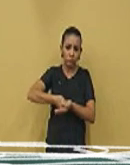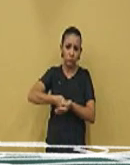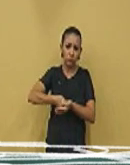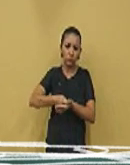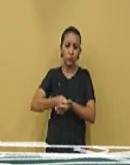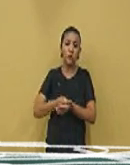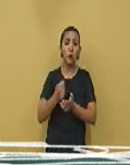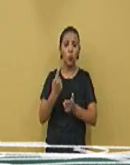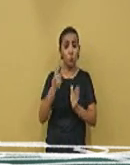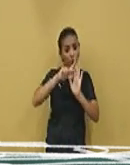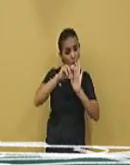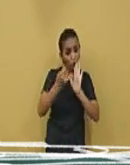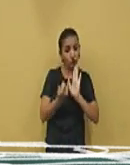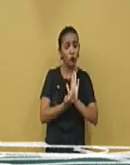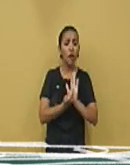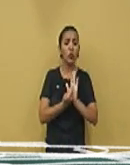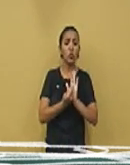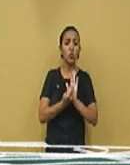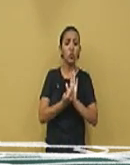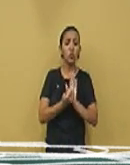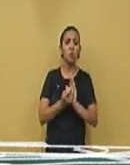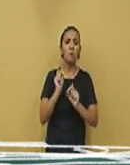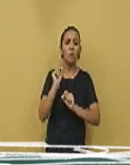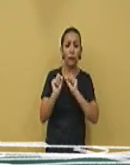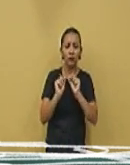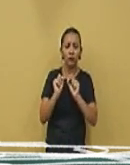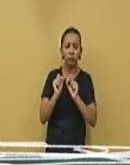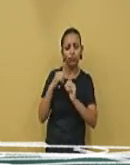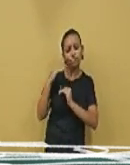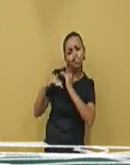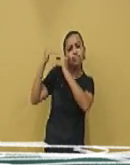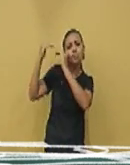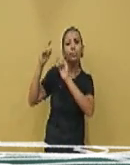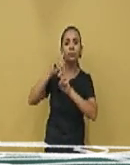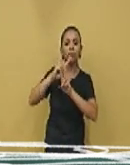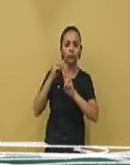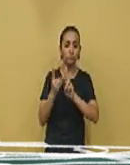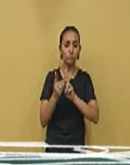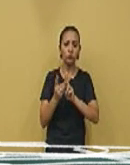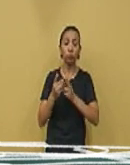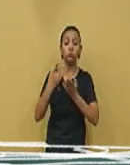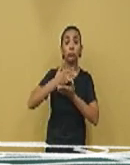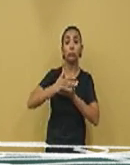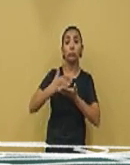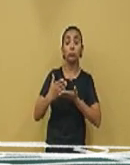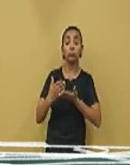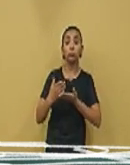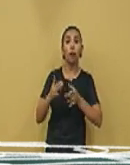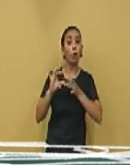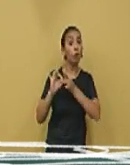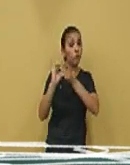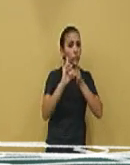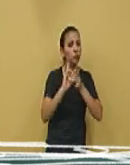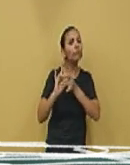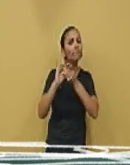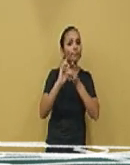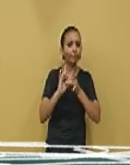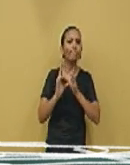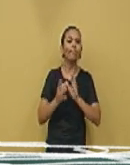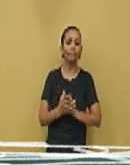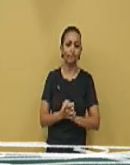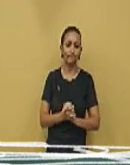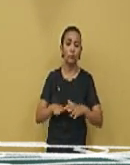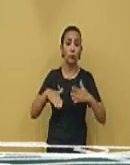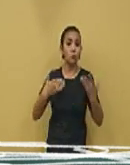um projeto voltado para o crescimento da UFGD a partir da unidade.